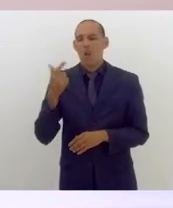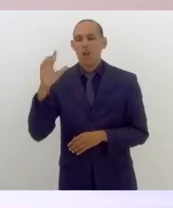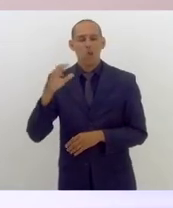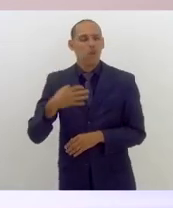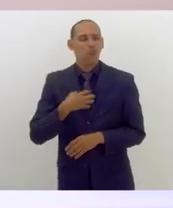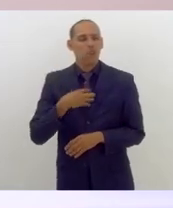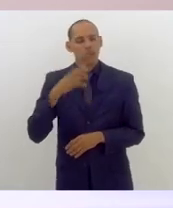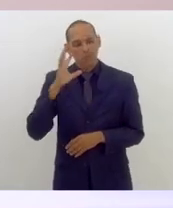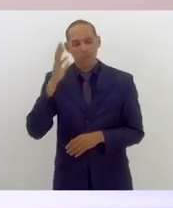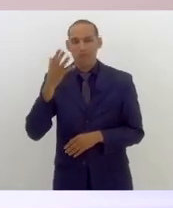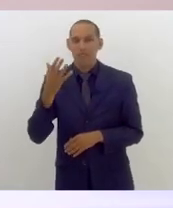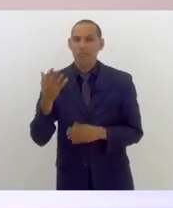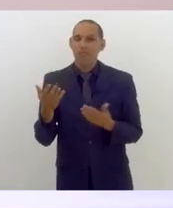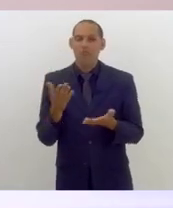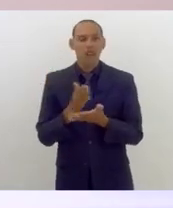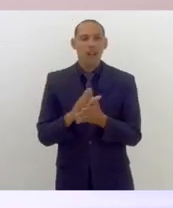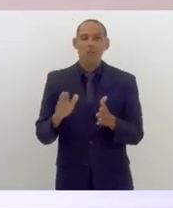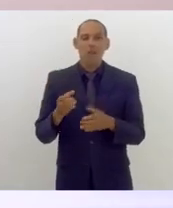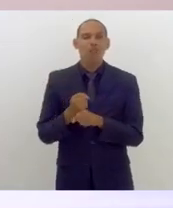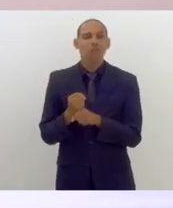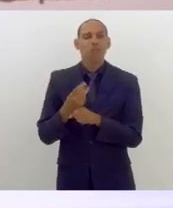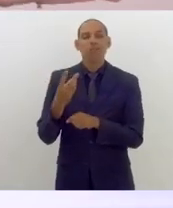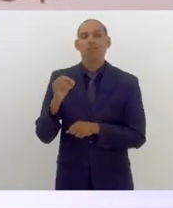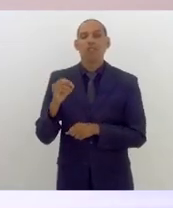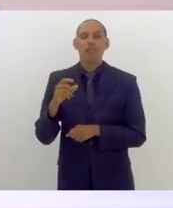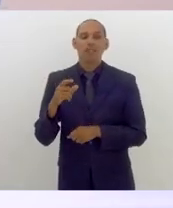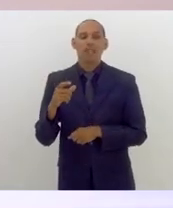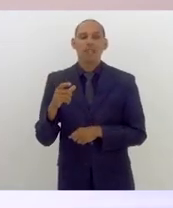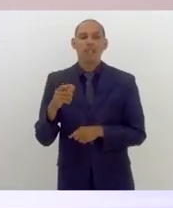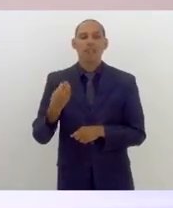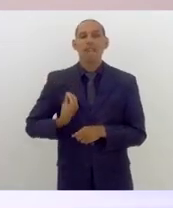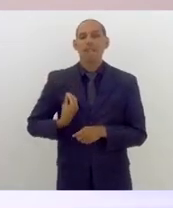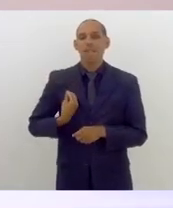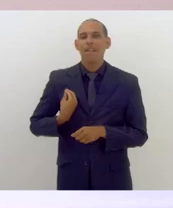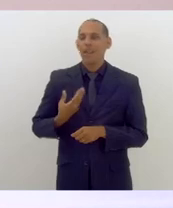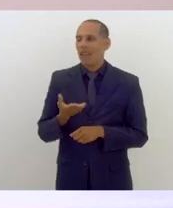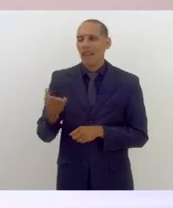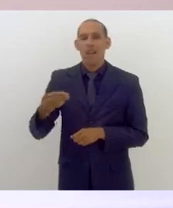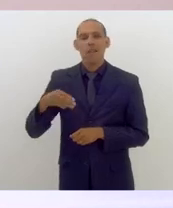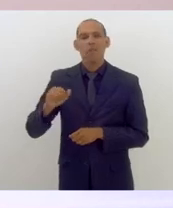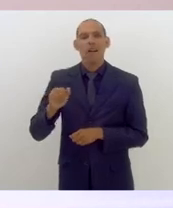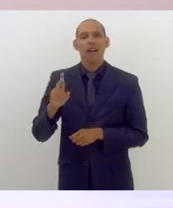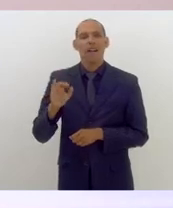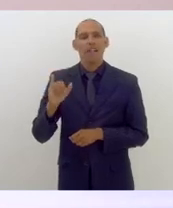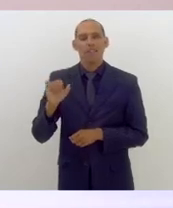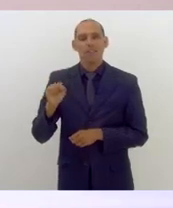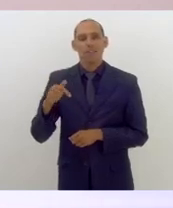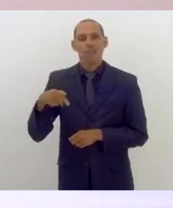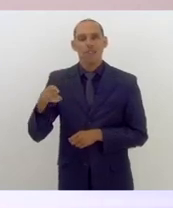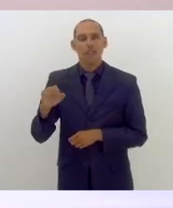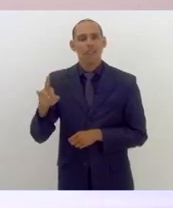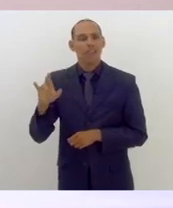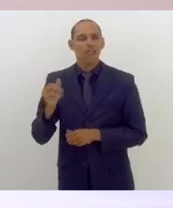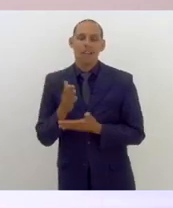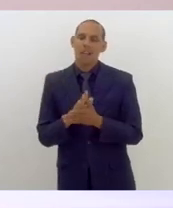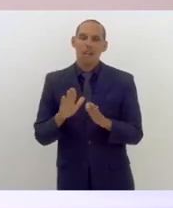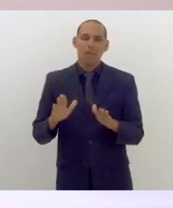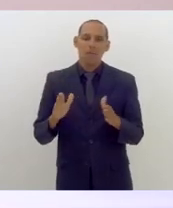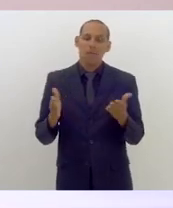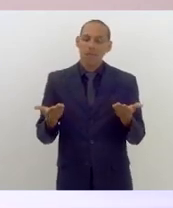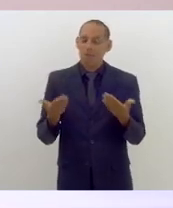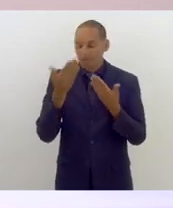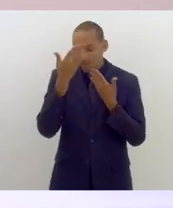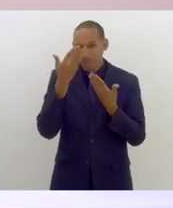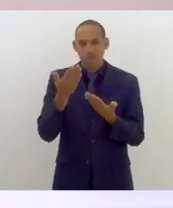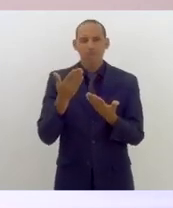tem mais as pessoas que viviam há 20 anos do marisco chamado as marisqueira lá não tem mais risco nenhum então eu queria agradecer